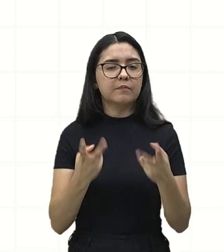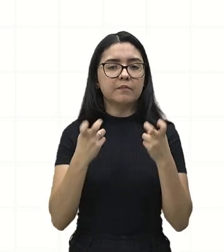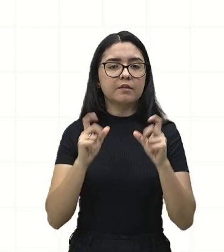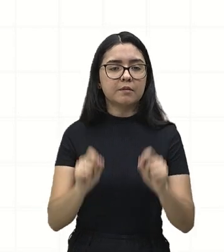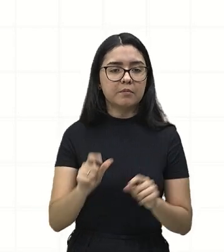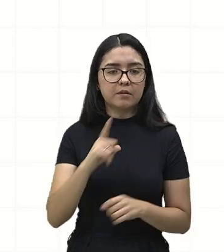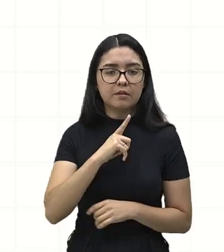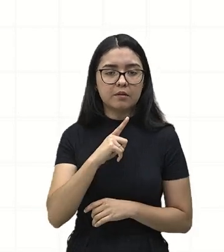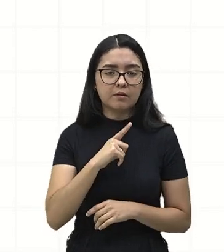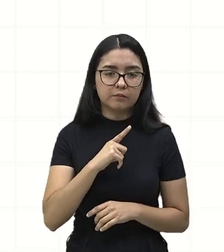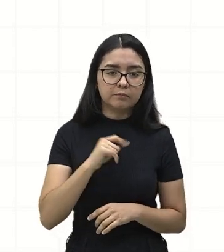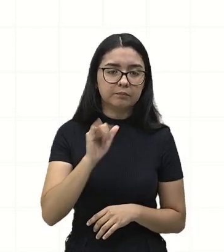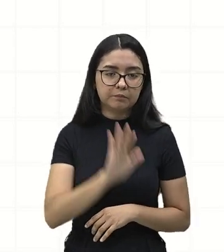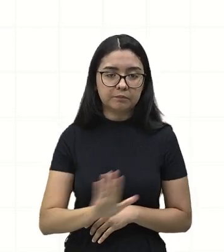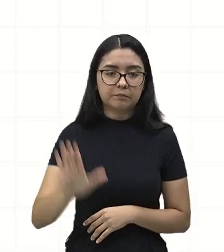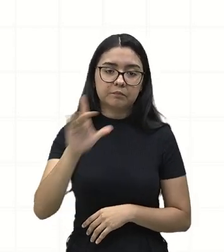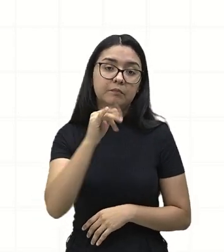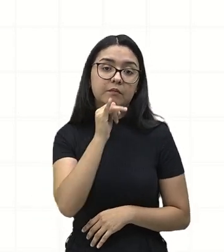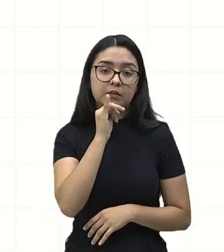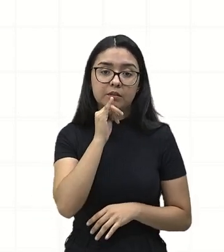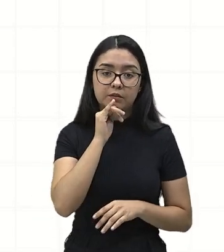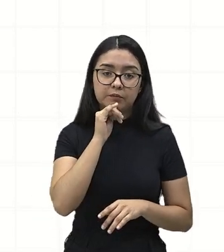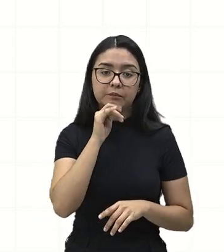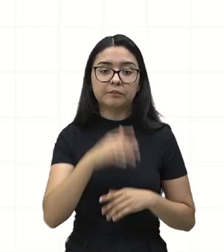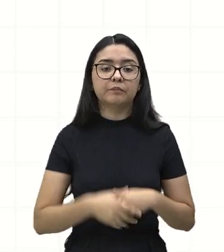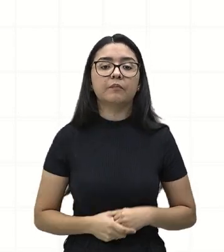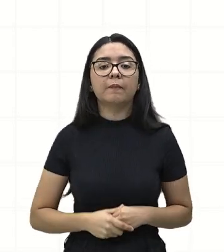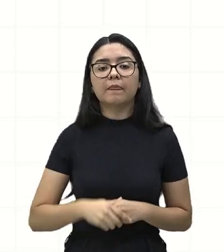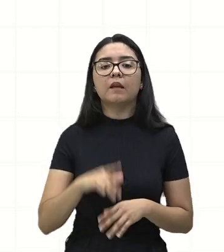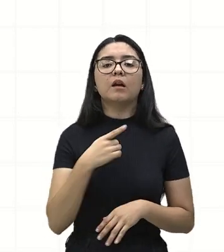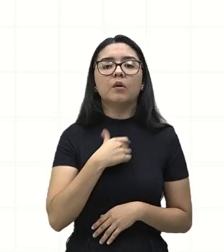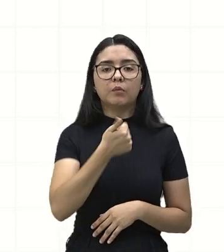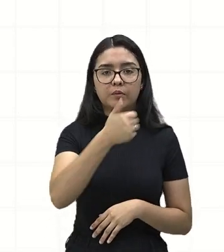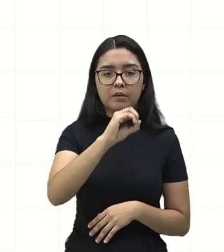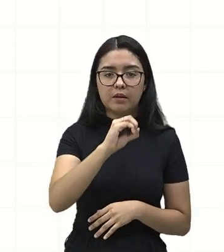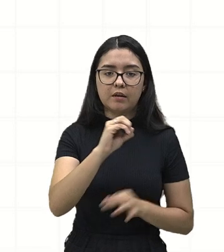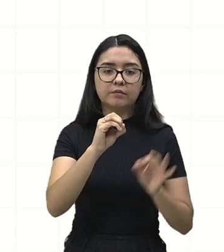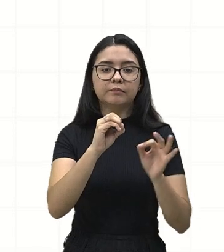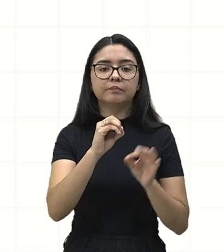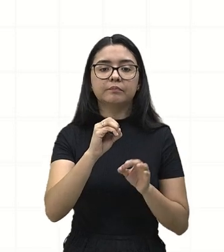ó. Eu posso dizer que 10 está para 3,